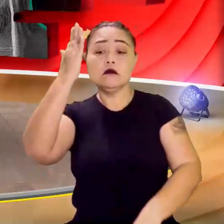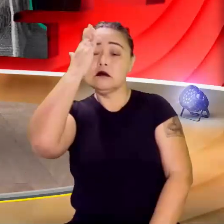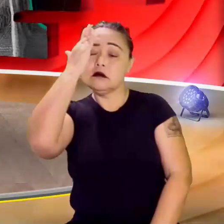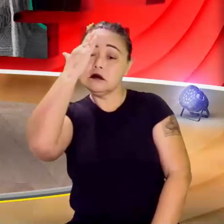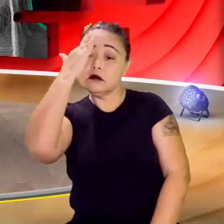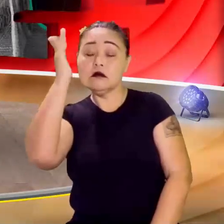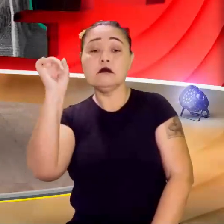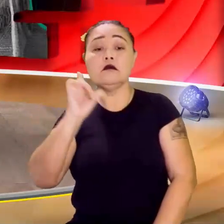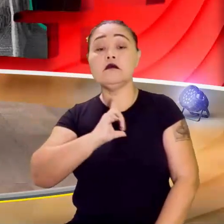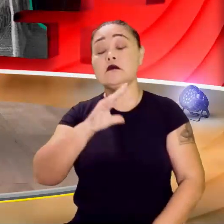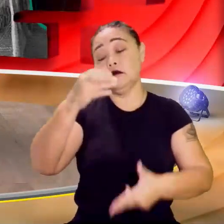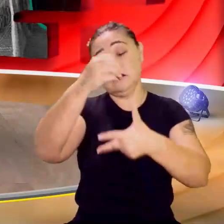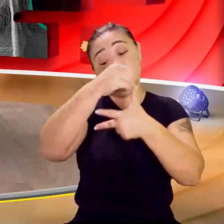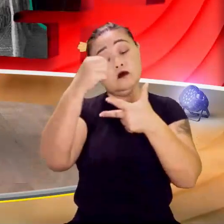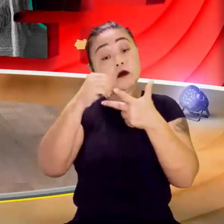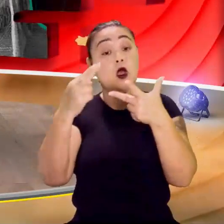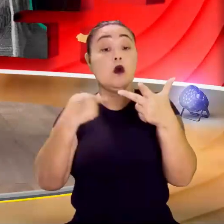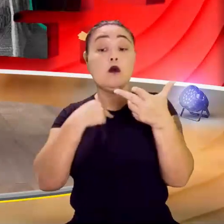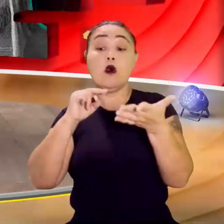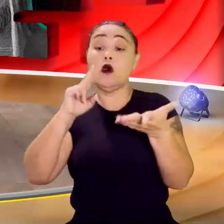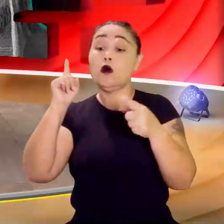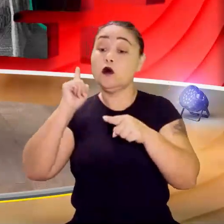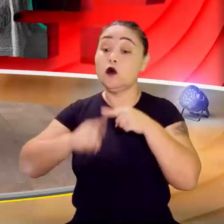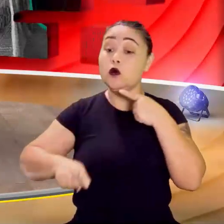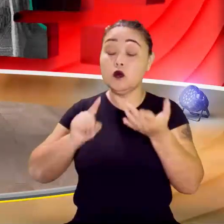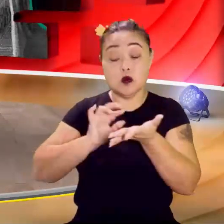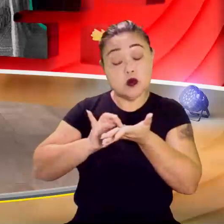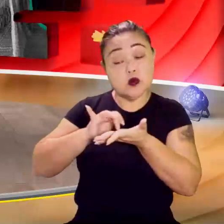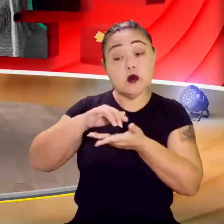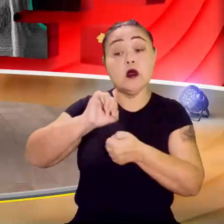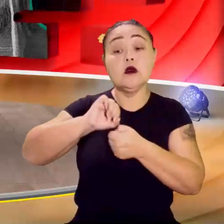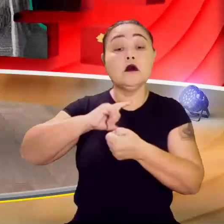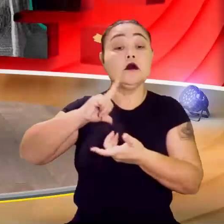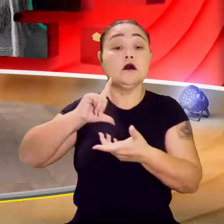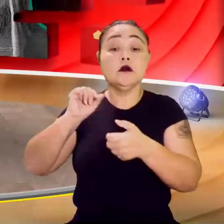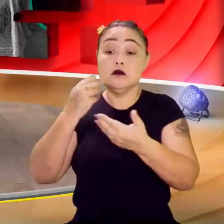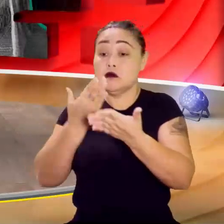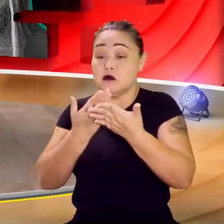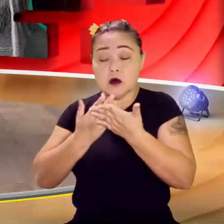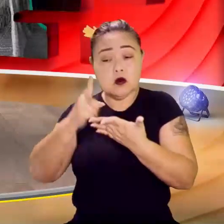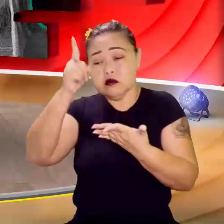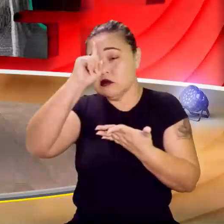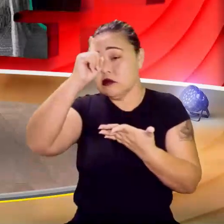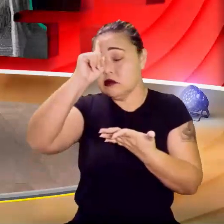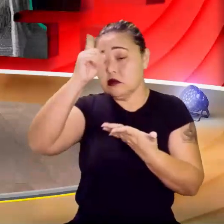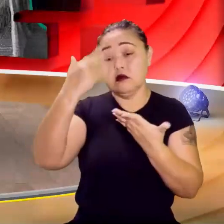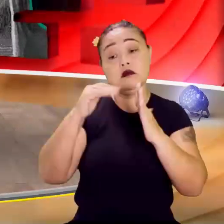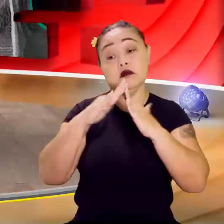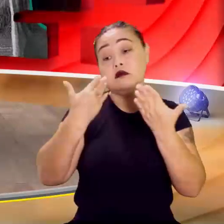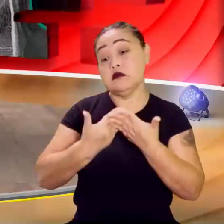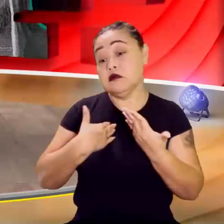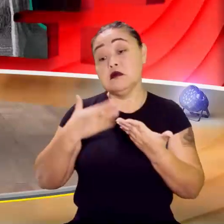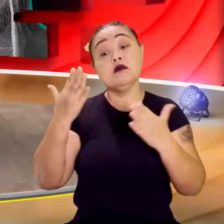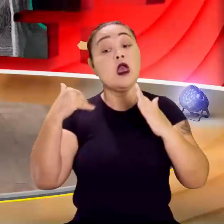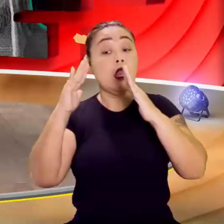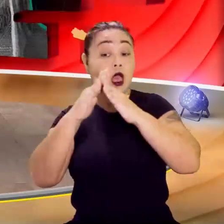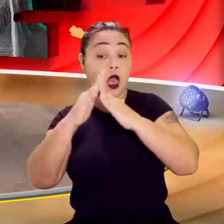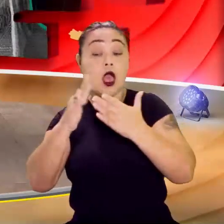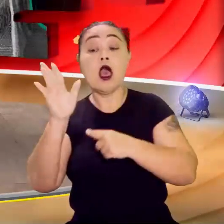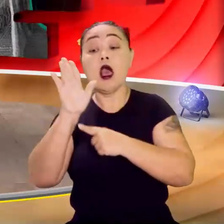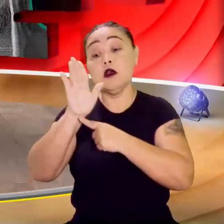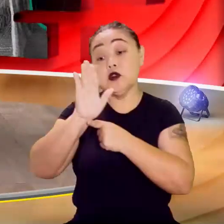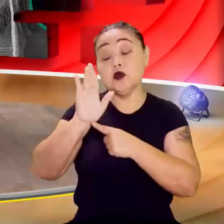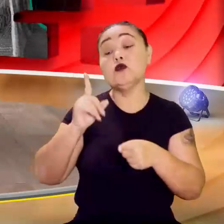né? O Enem mesmo, não pode usar calculadora. Se você tiver calculadora nos seus estudos, aí no dia a dia, na sua casa, na escola, beleza,